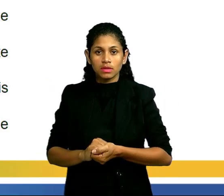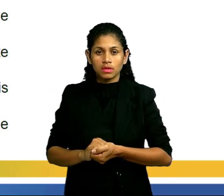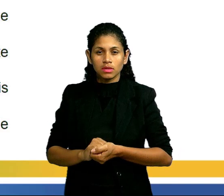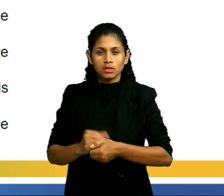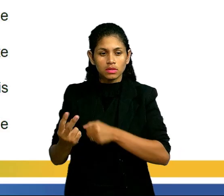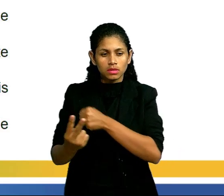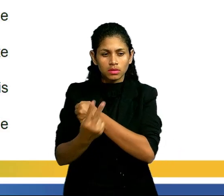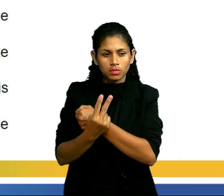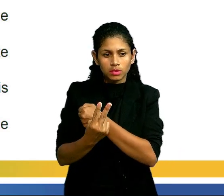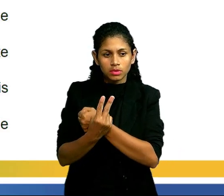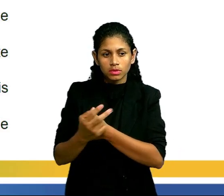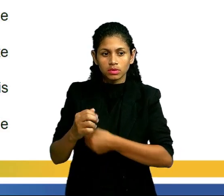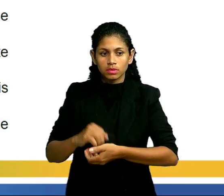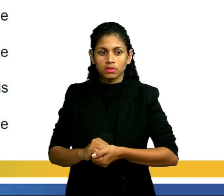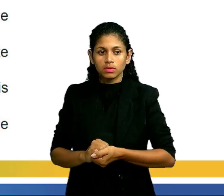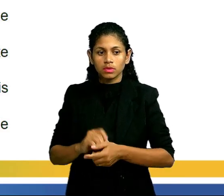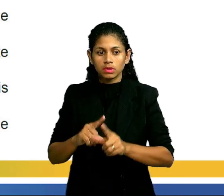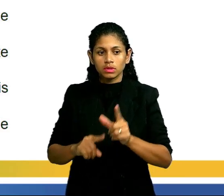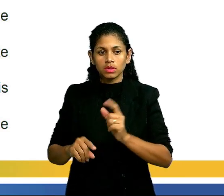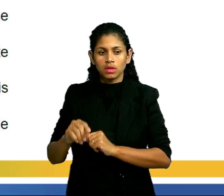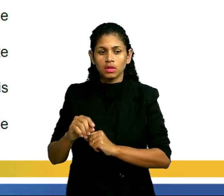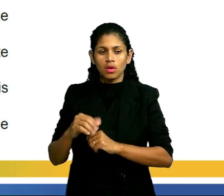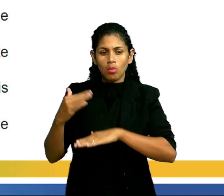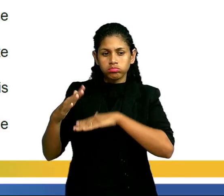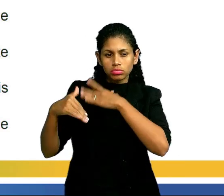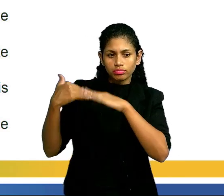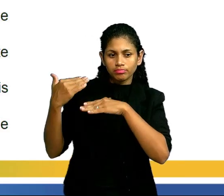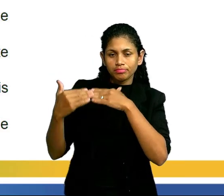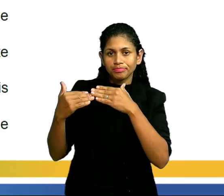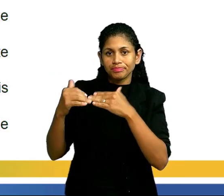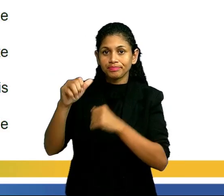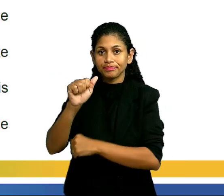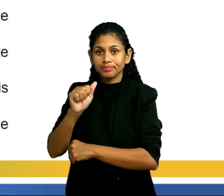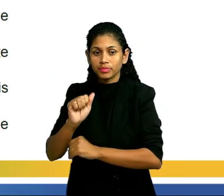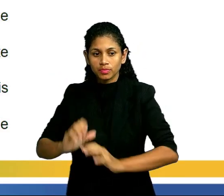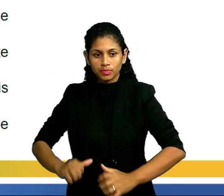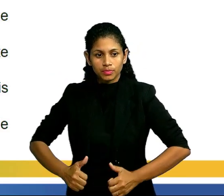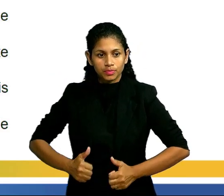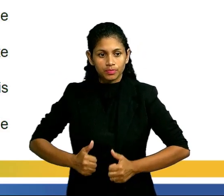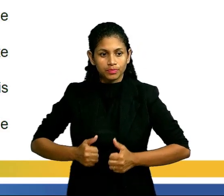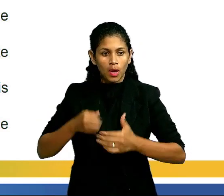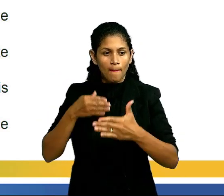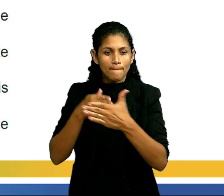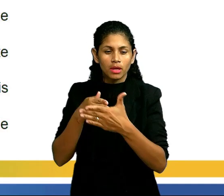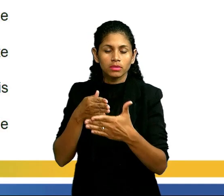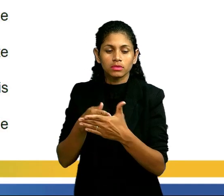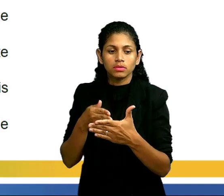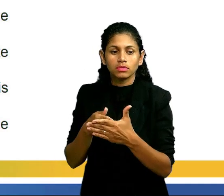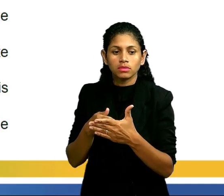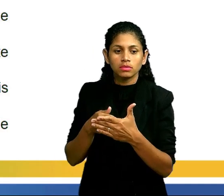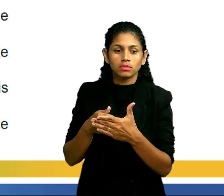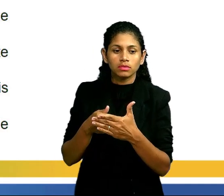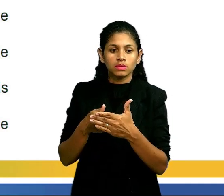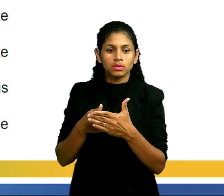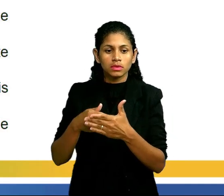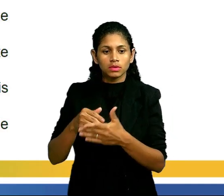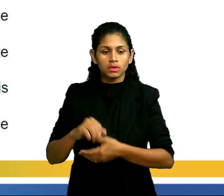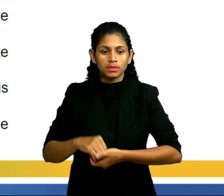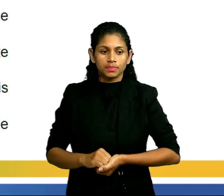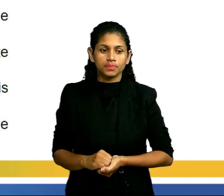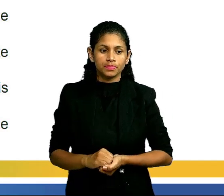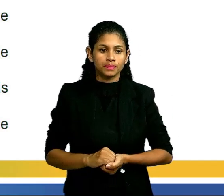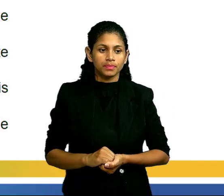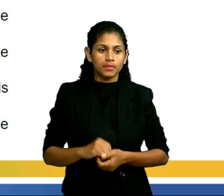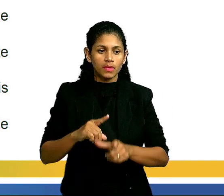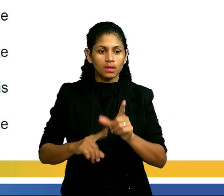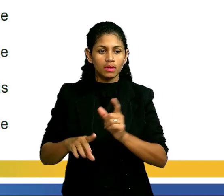Alternativa D. Ser amplamente aplicada em animais, visto que estes são os principais transmissores do vírus para os